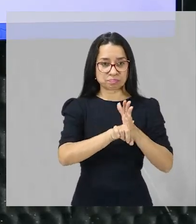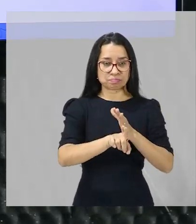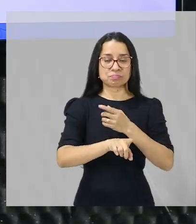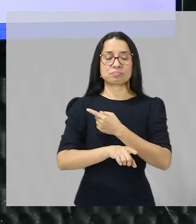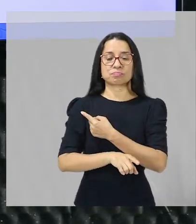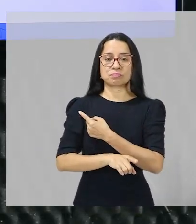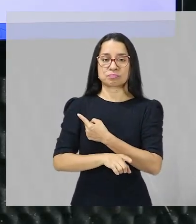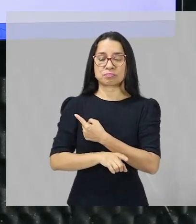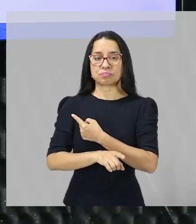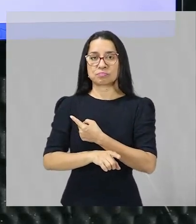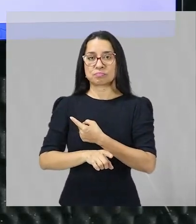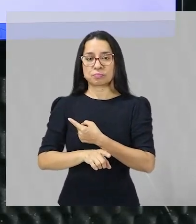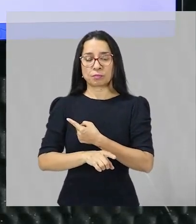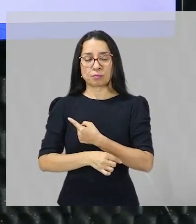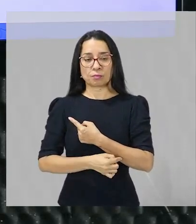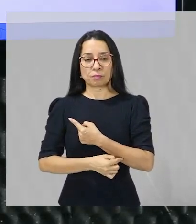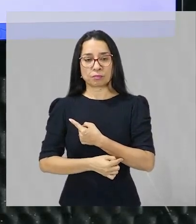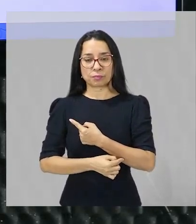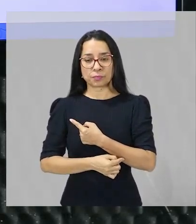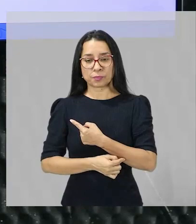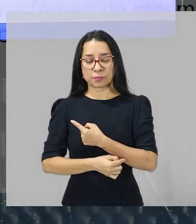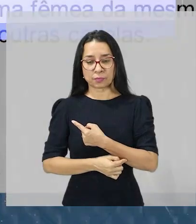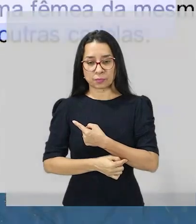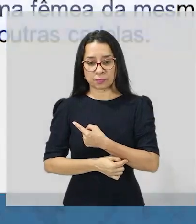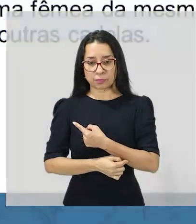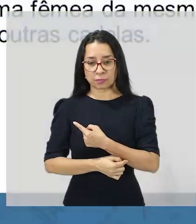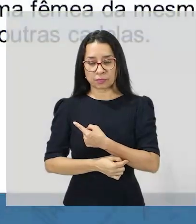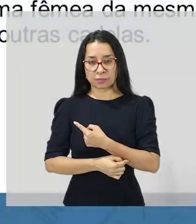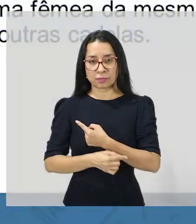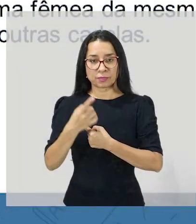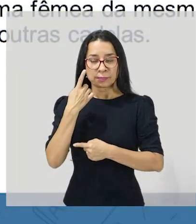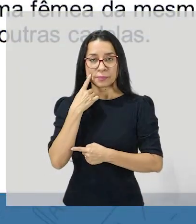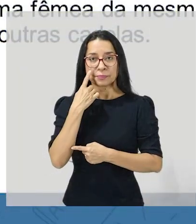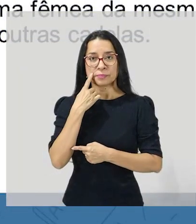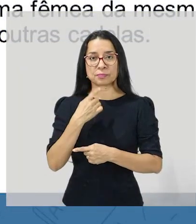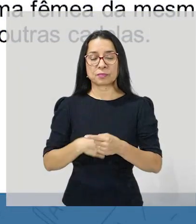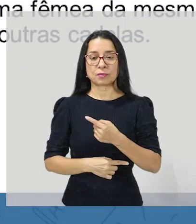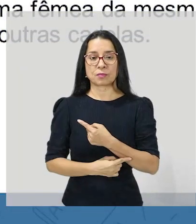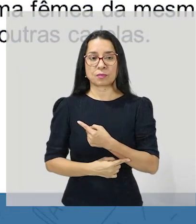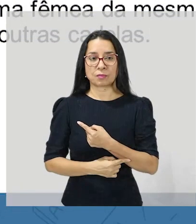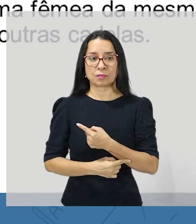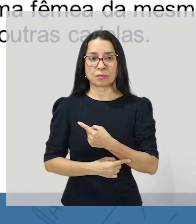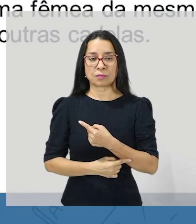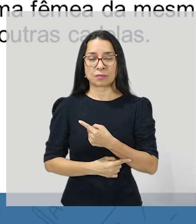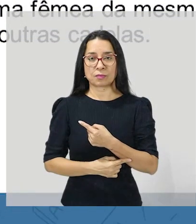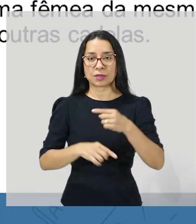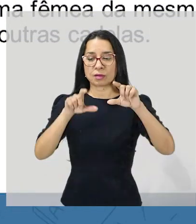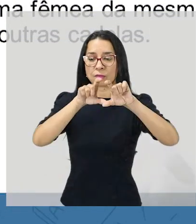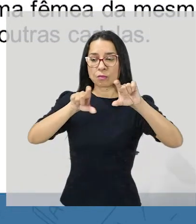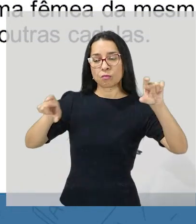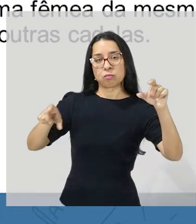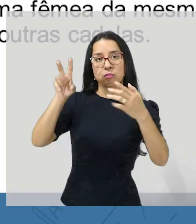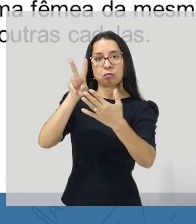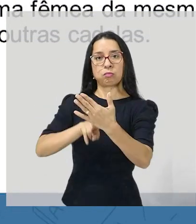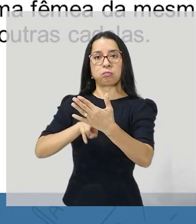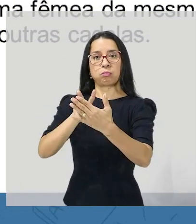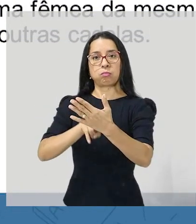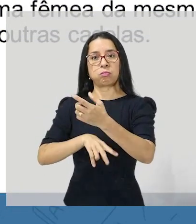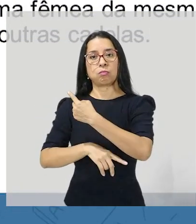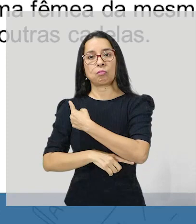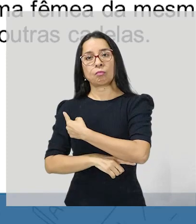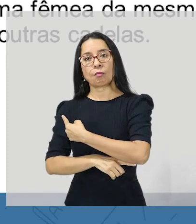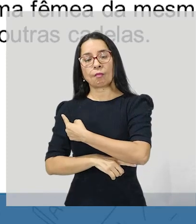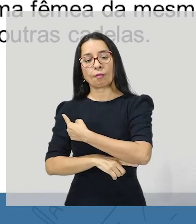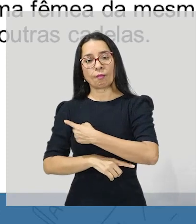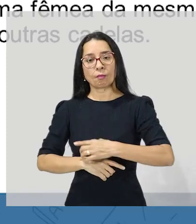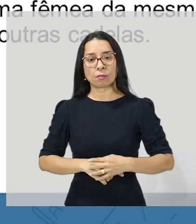questão agora, ela diz o seguinte, olha só. A empresa coreana apresenta cães